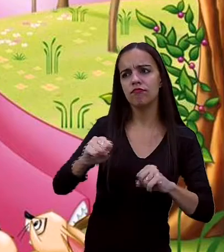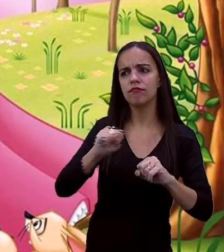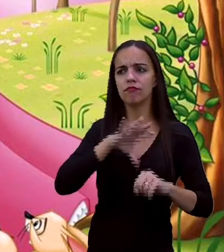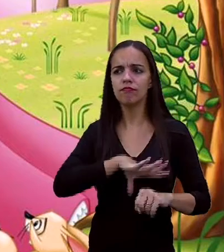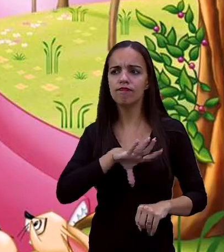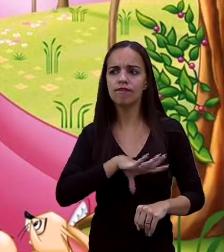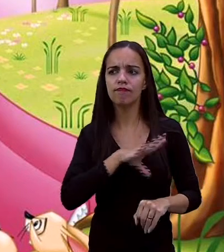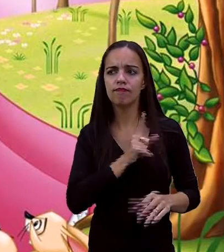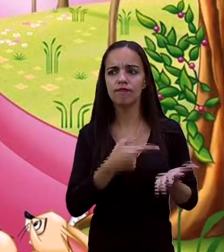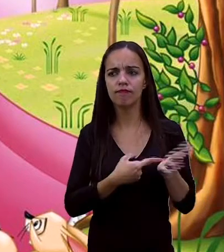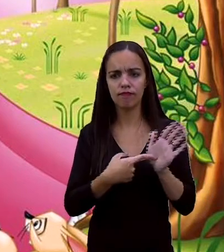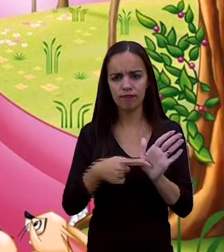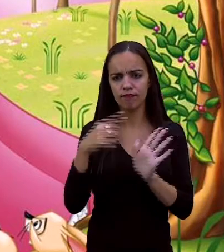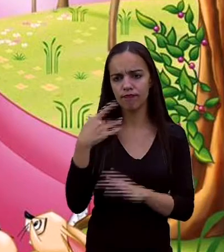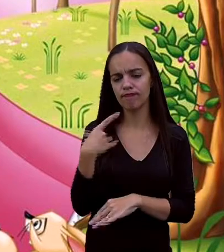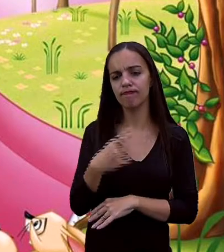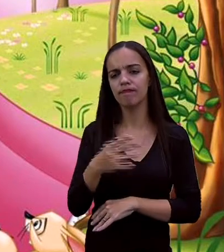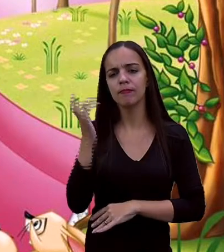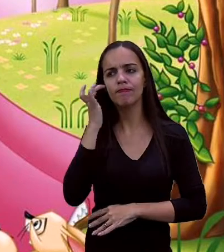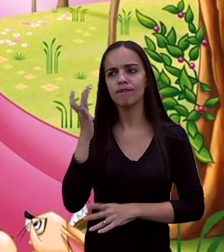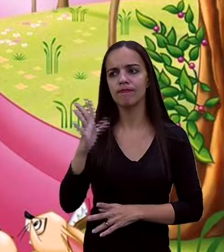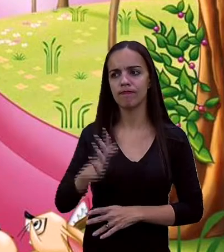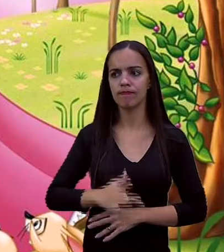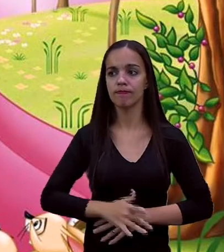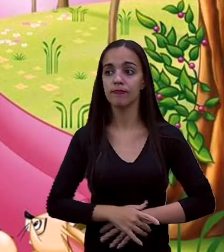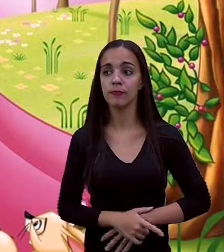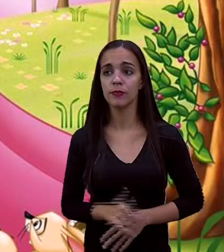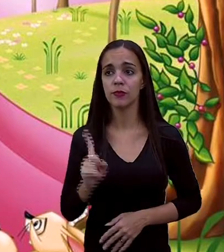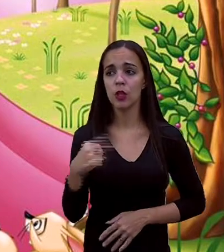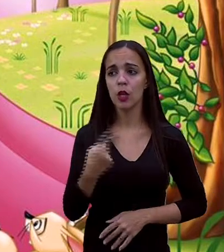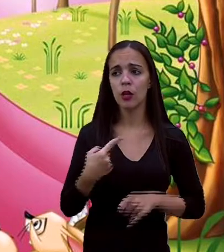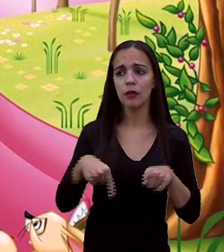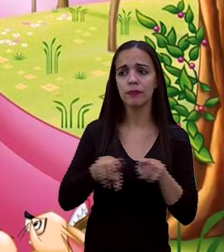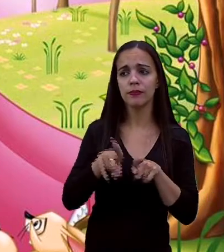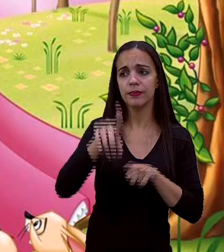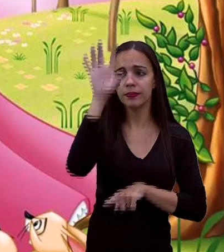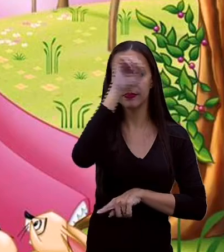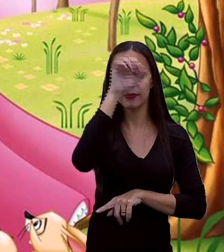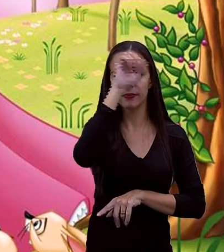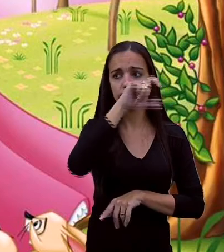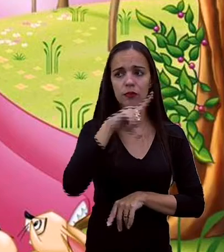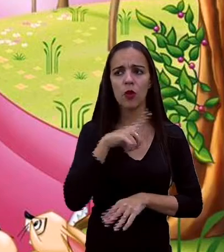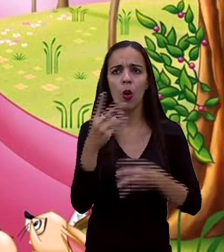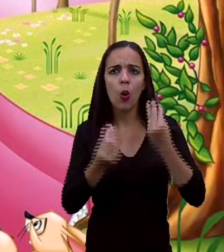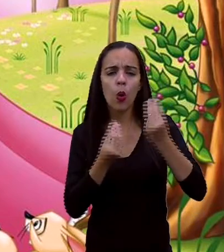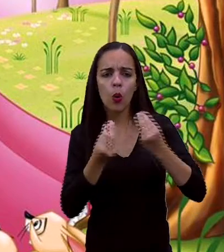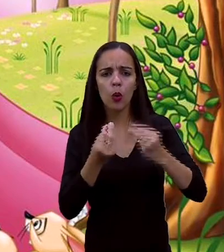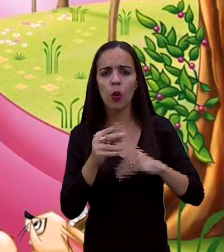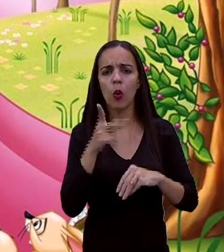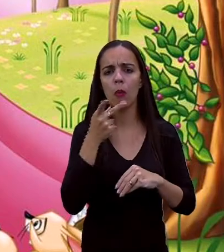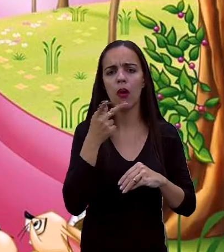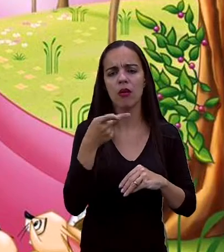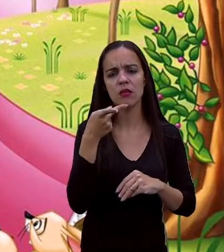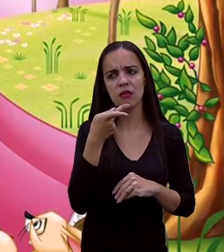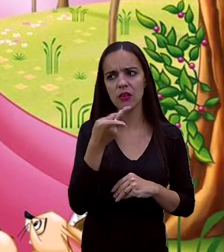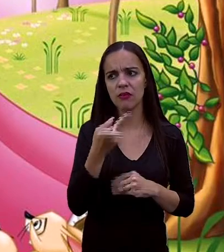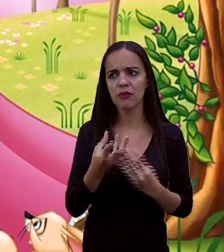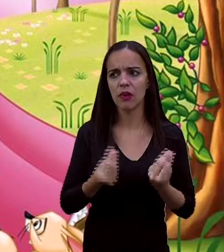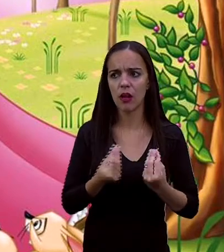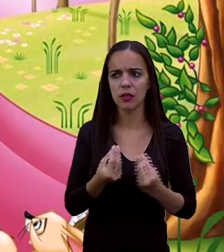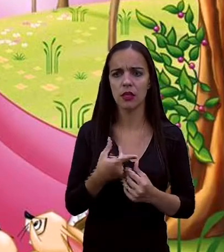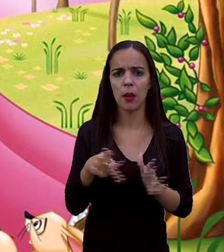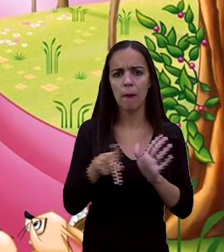de formalidade para vocês. E nós também vamos aprender a adequar nossas falas aos diferentes ambientes